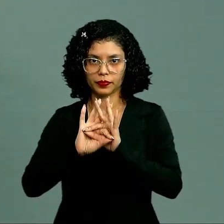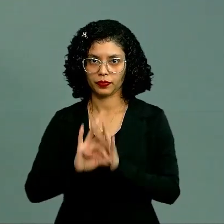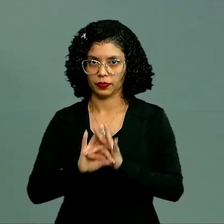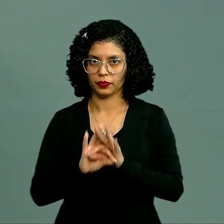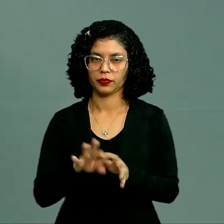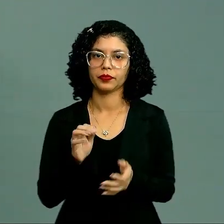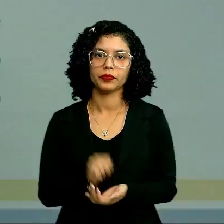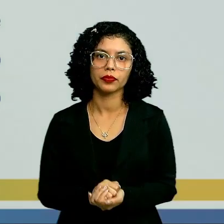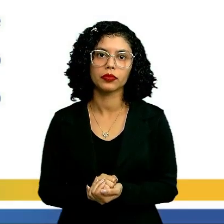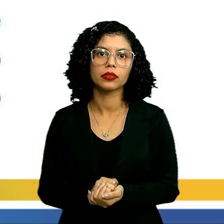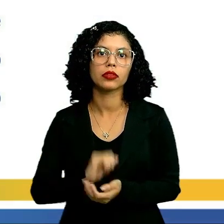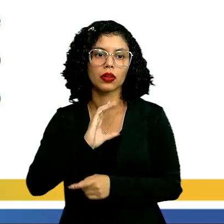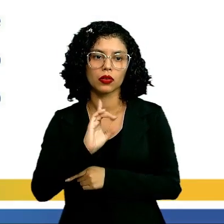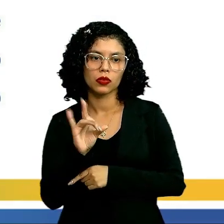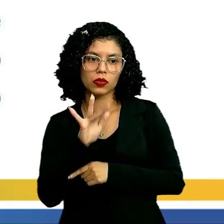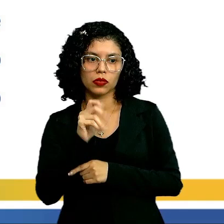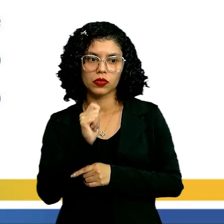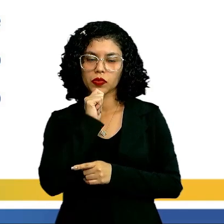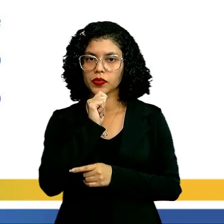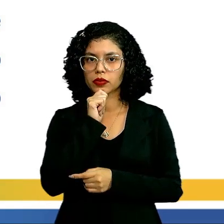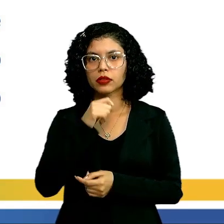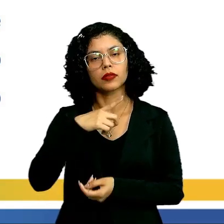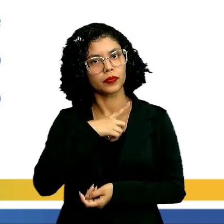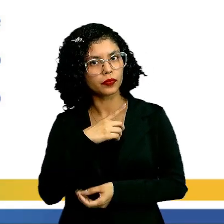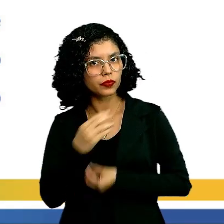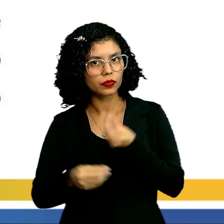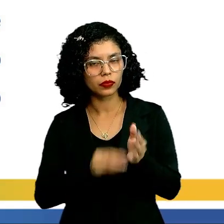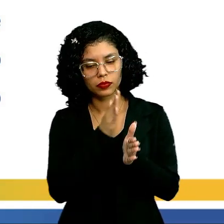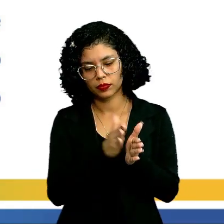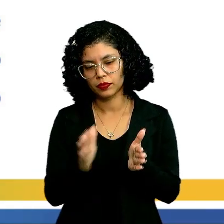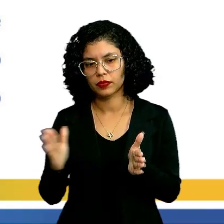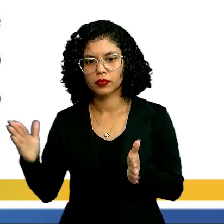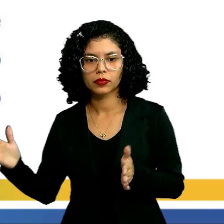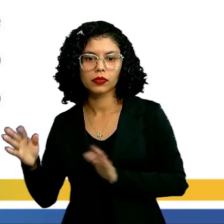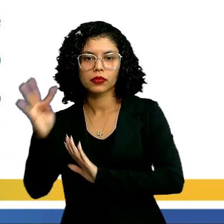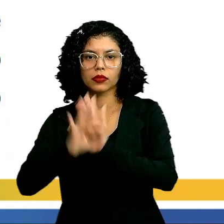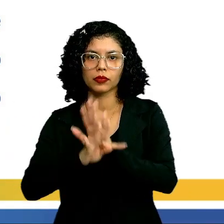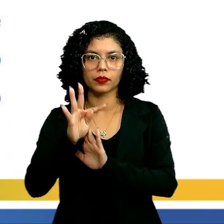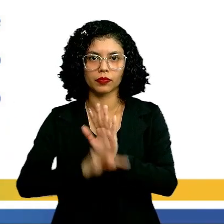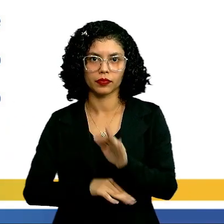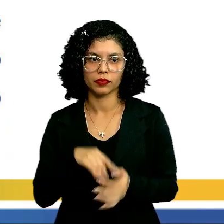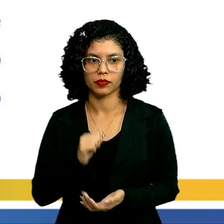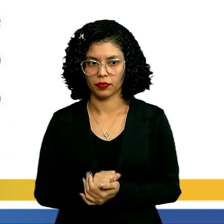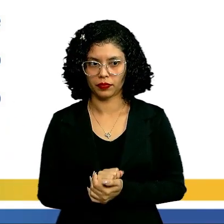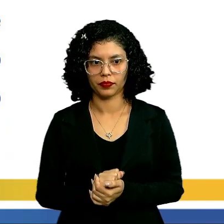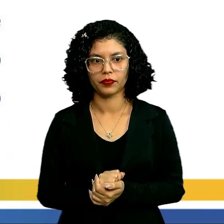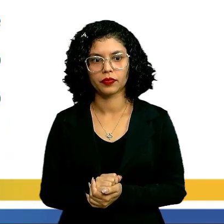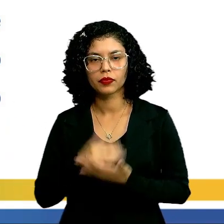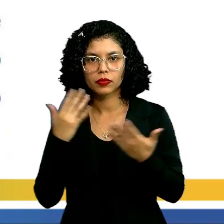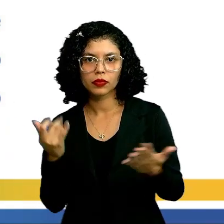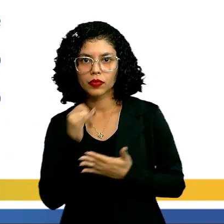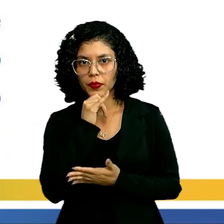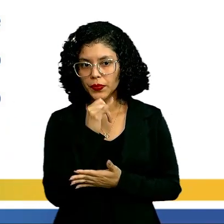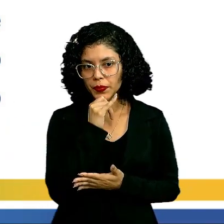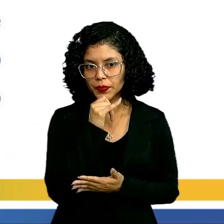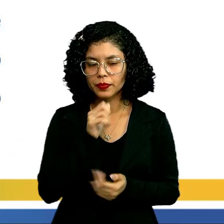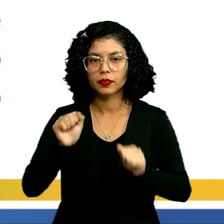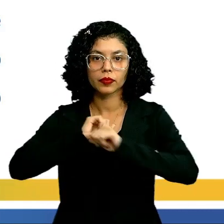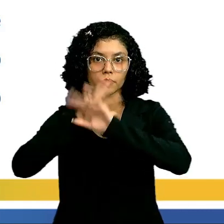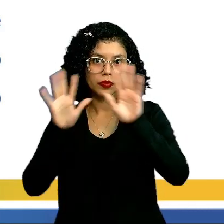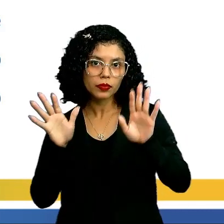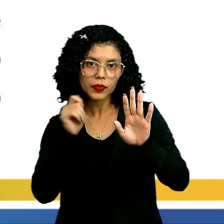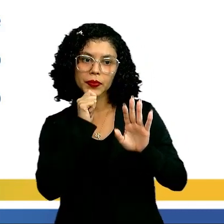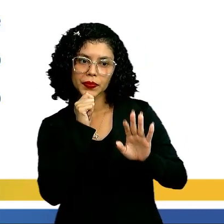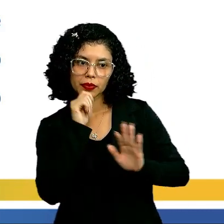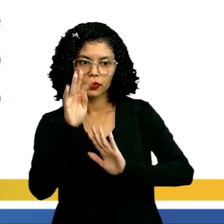essas conjunções, elas servem como uma sequência dentro do texto. E aí eu trouxe um exemplo para que isso fique mais claro dentro